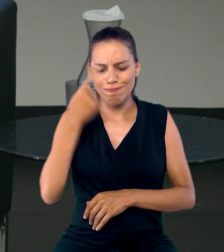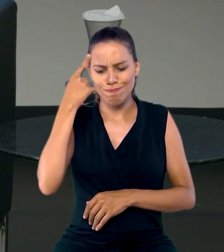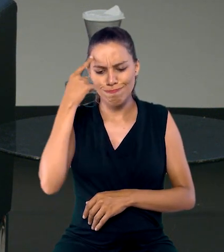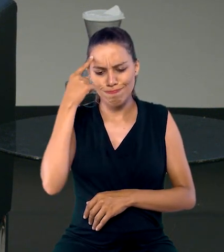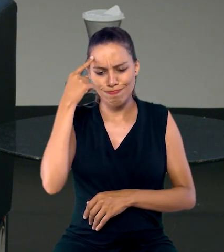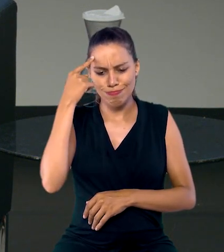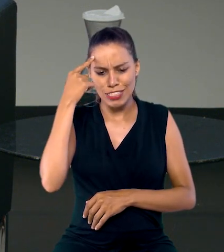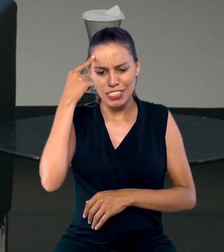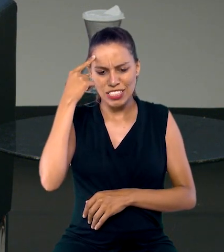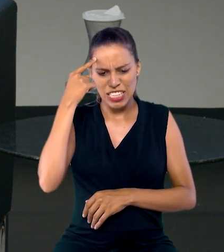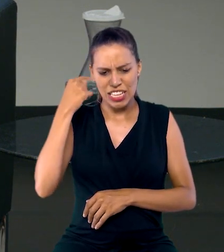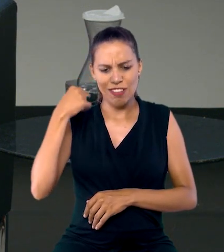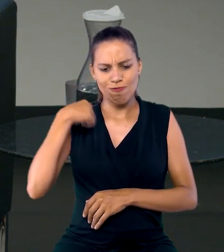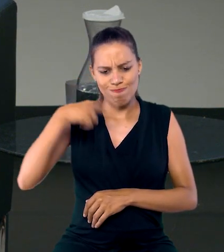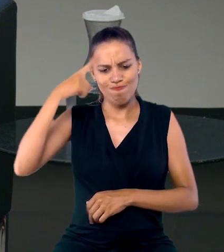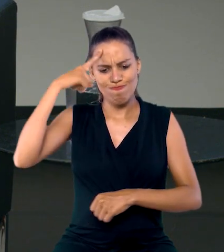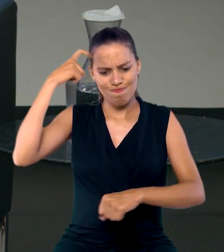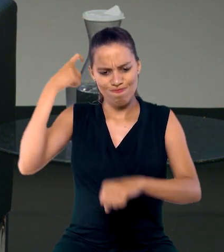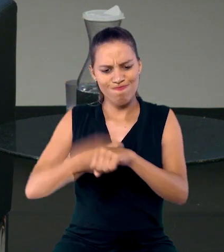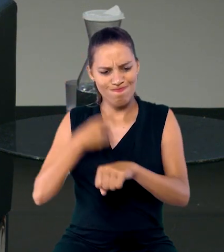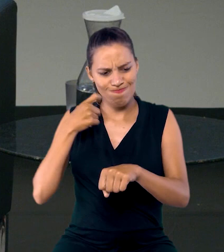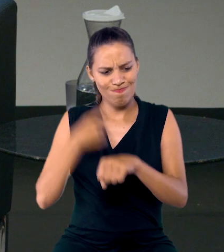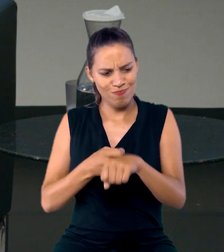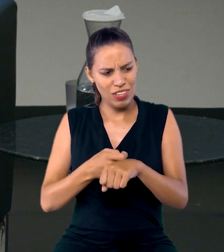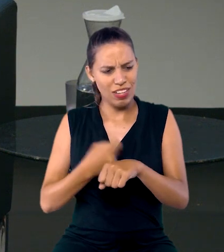ignorância, num mundo com